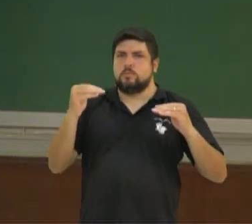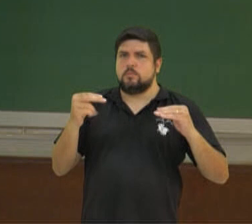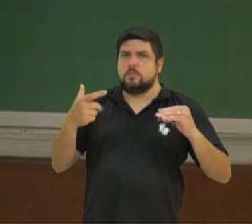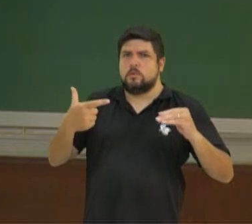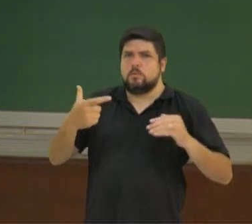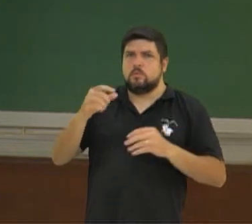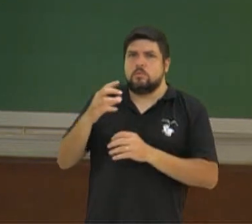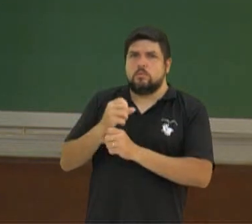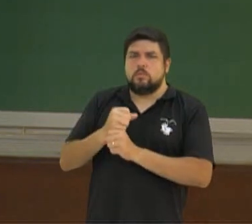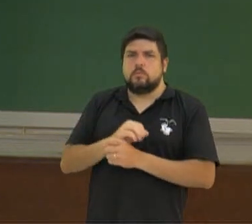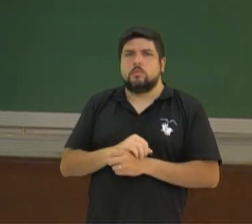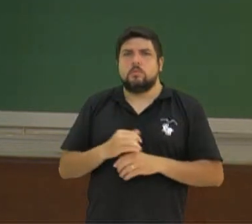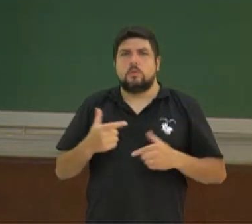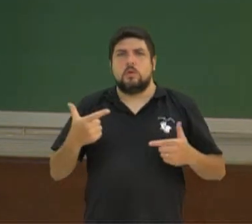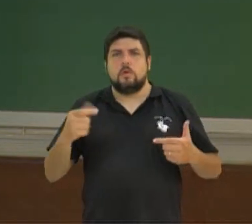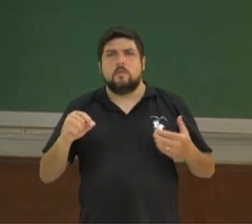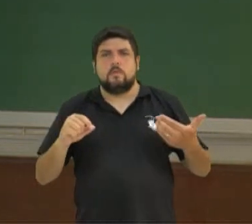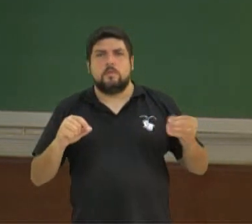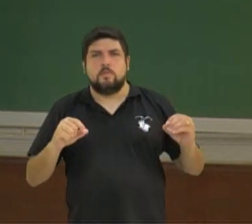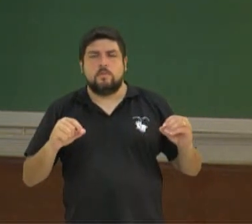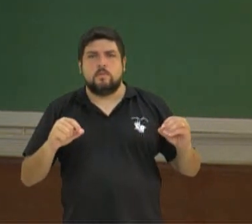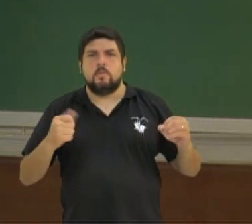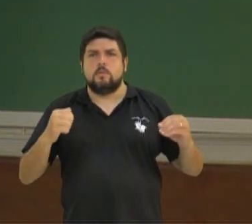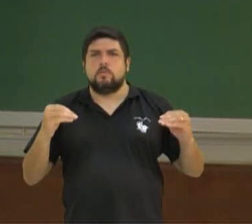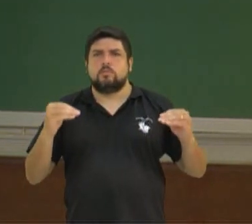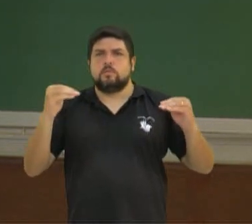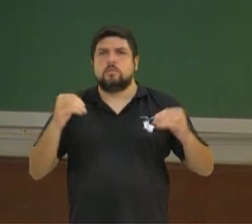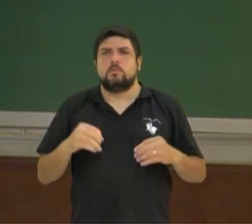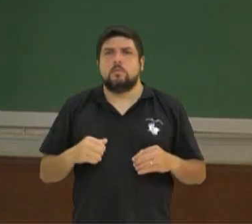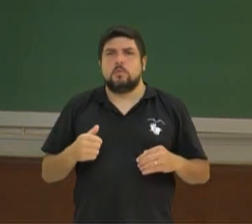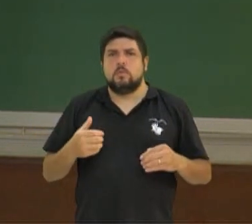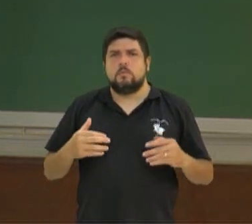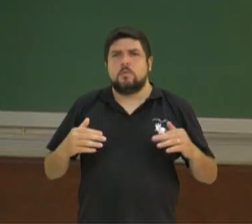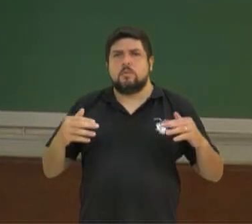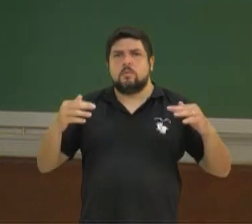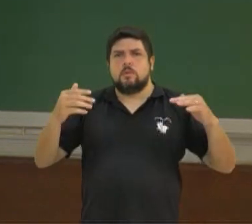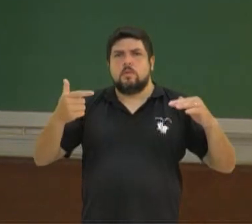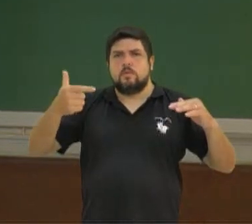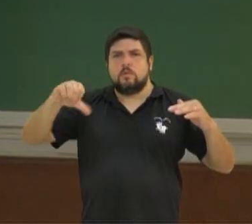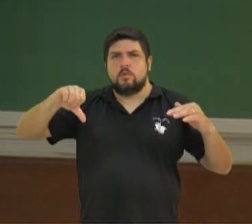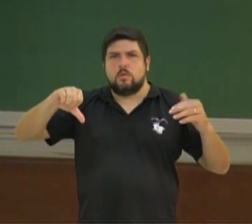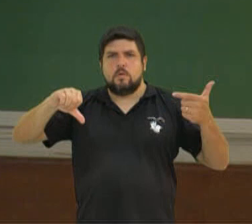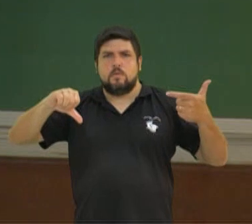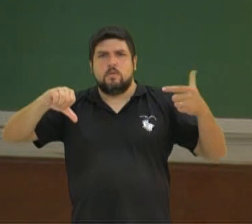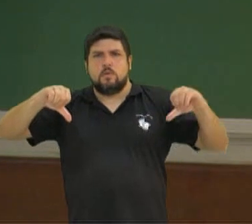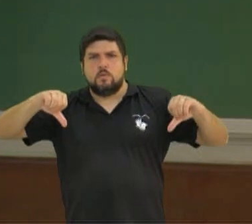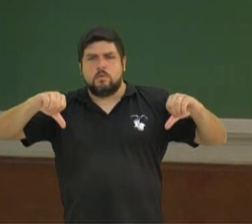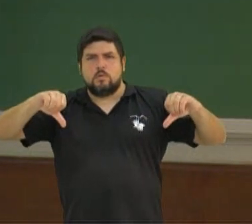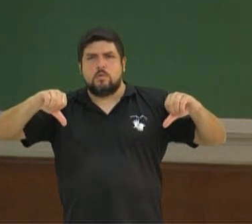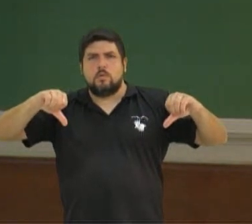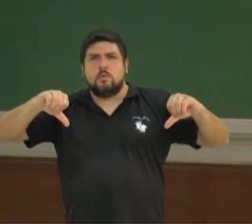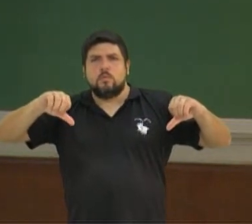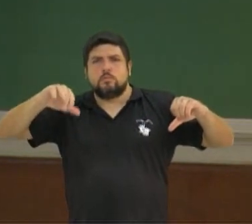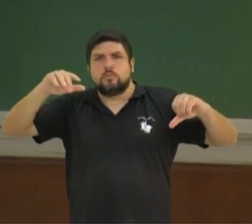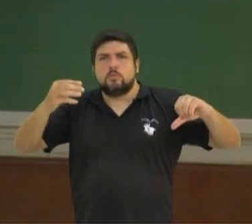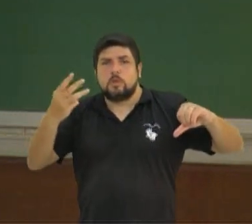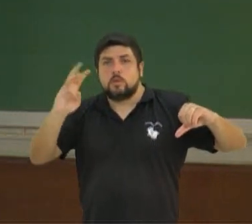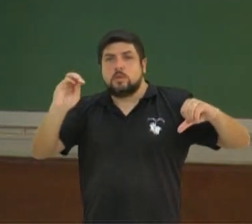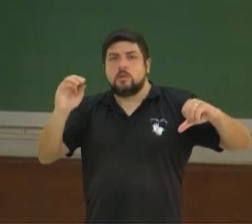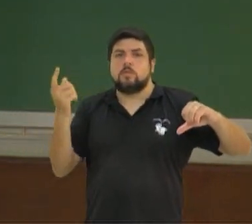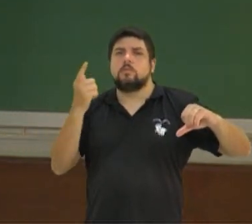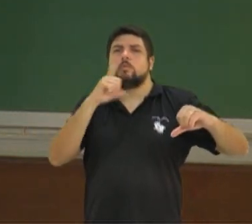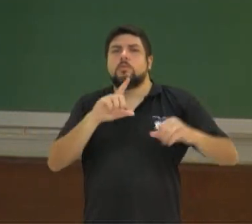20 a 20, precisa abrir 2 pontos de vantagem. Caso chegue a 29 a 29, quem marcar os 30 pontos primeiro, leva a partida, né?